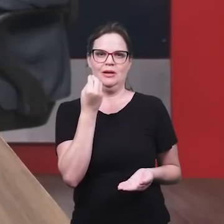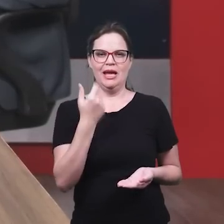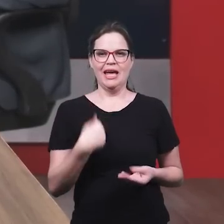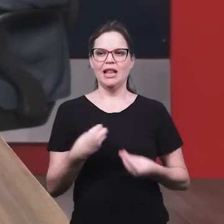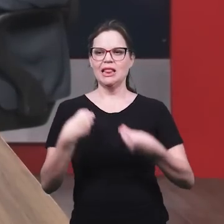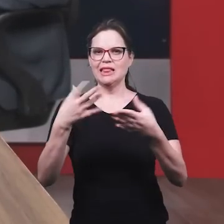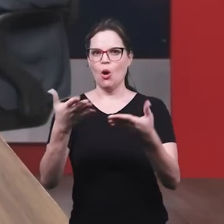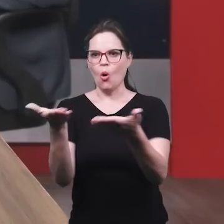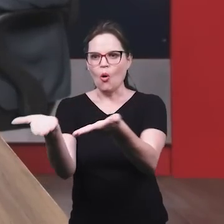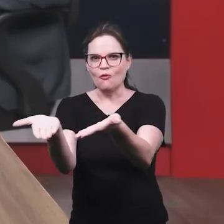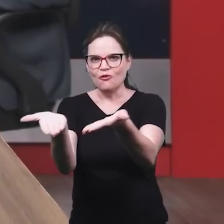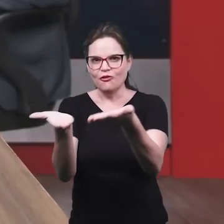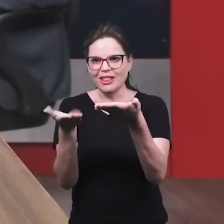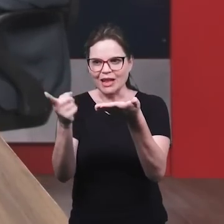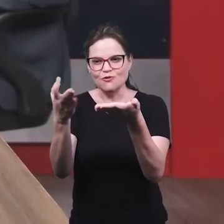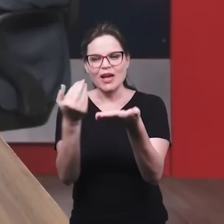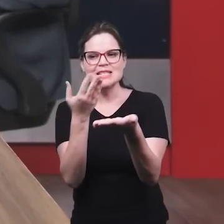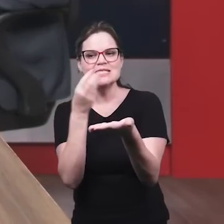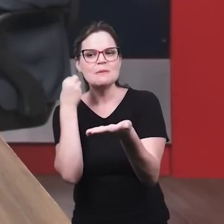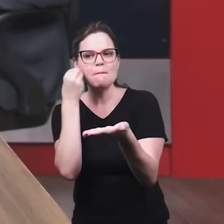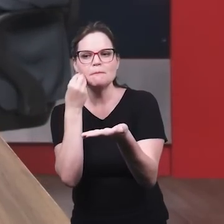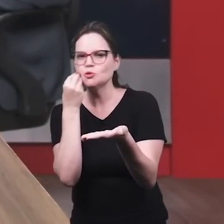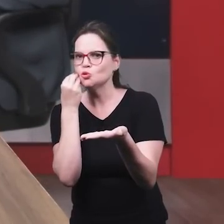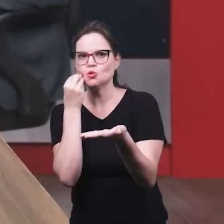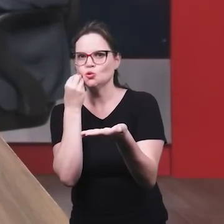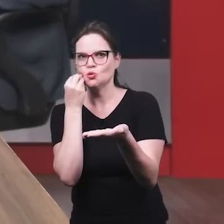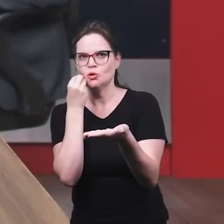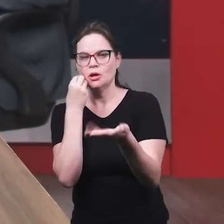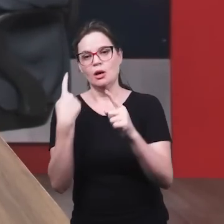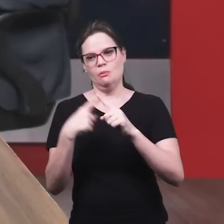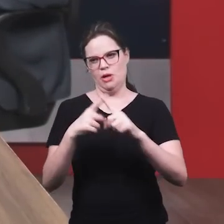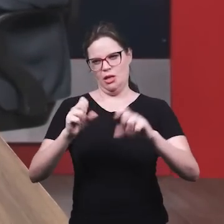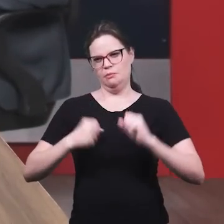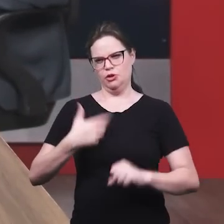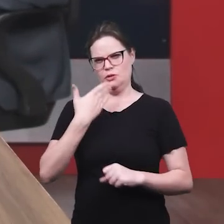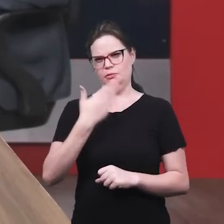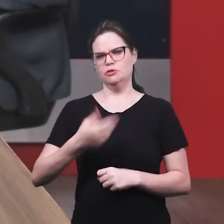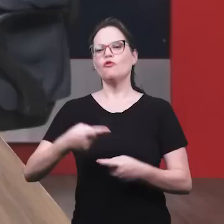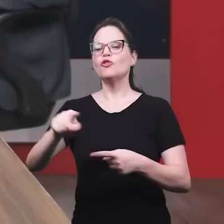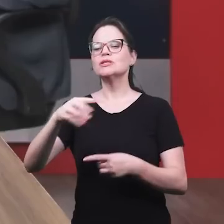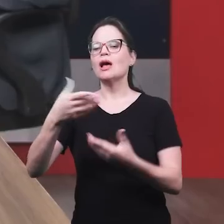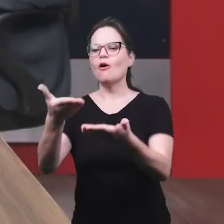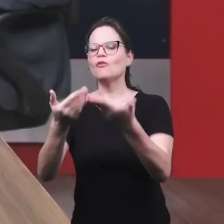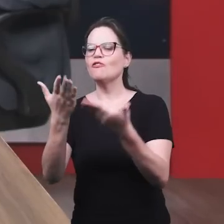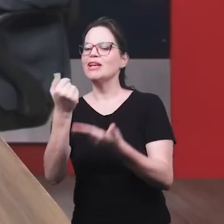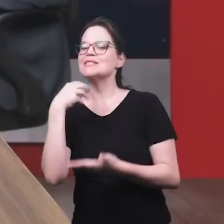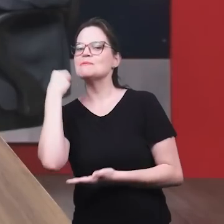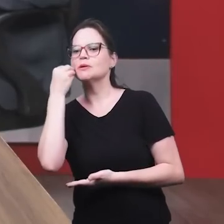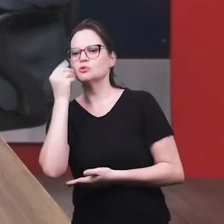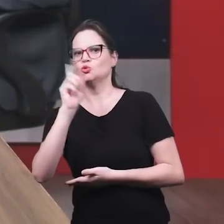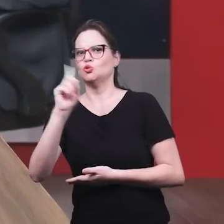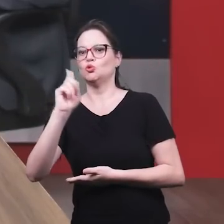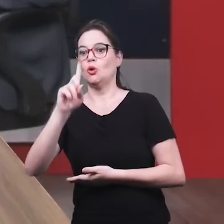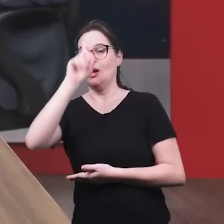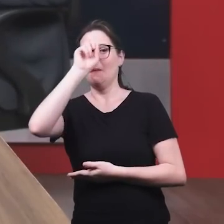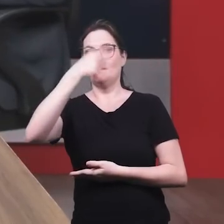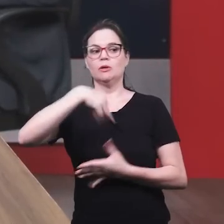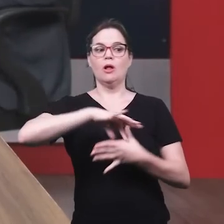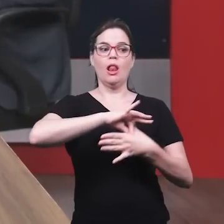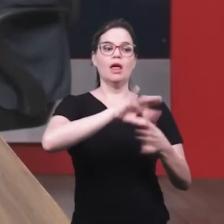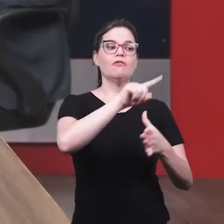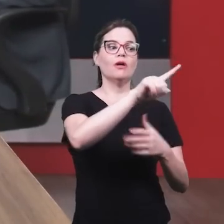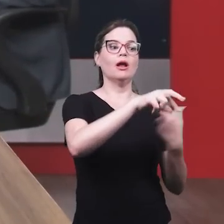o vinho. Porque Jesus podia ter falado assim, ó, prova aí agora. Isso. Mas ele não fez isso. Ele mandou levar o mestre